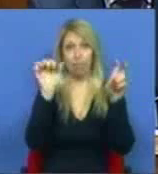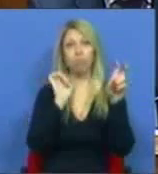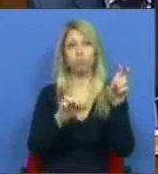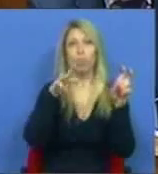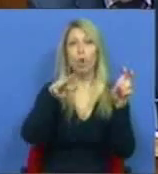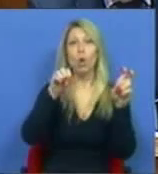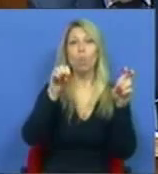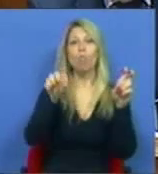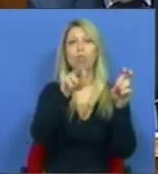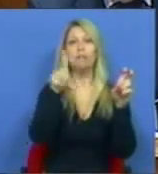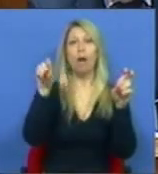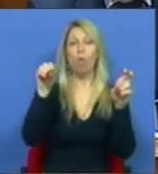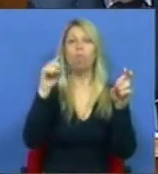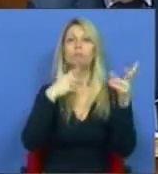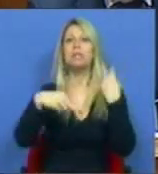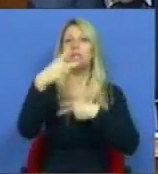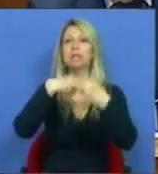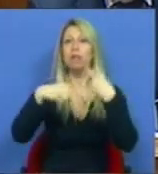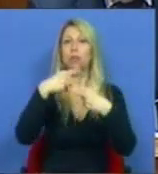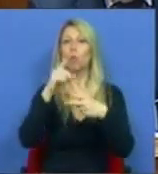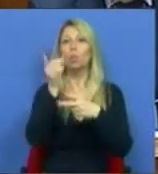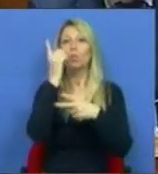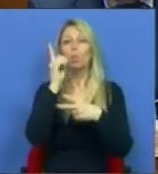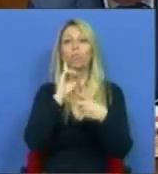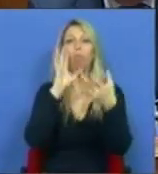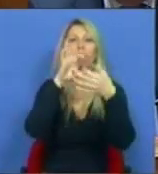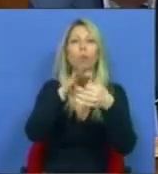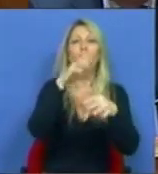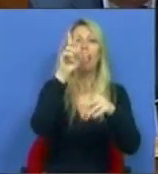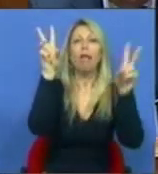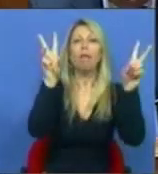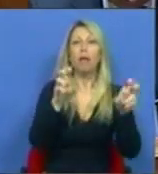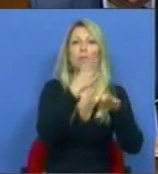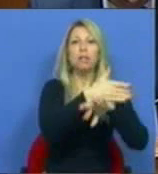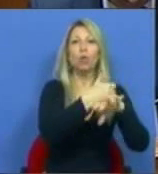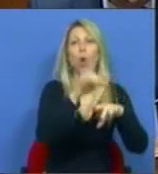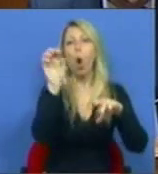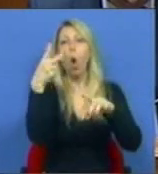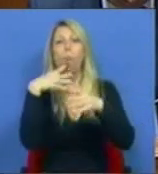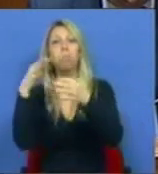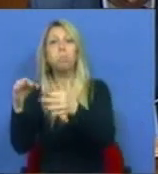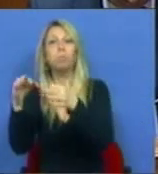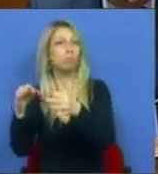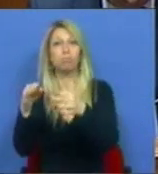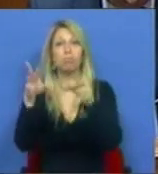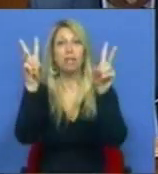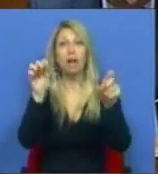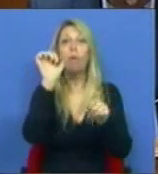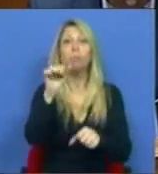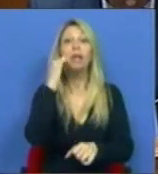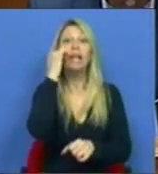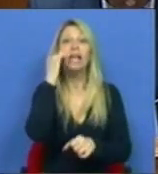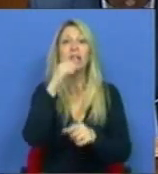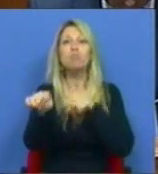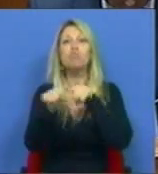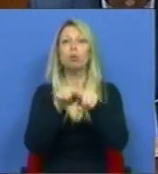censura não é nenhum tema setorial, nem nenhum tema em concreto. O tema é crise política. O